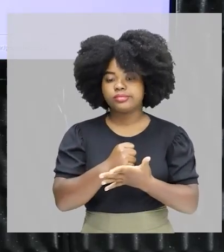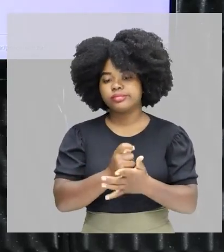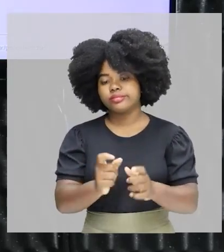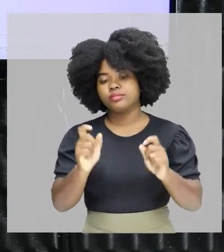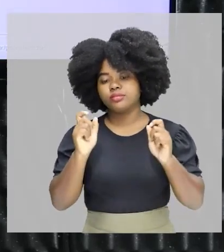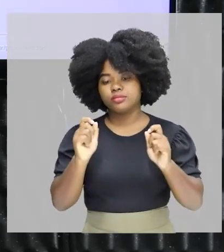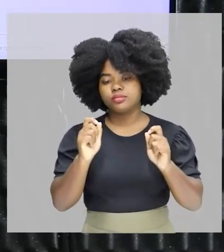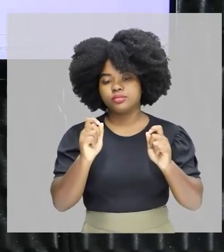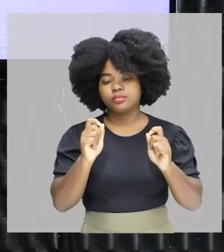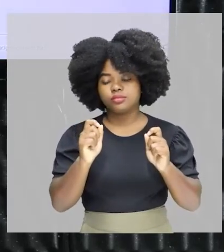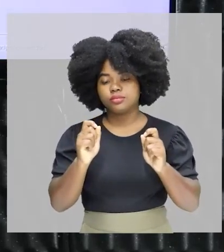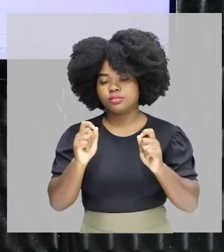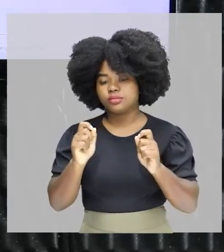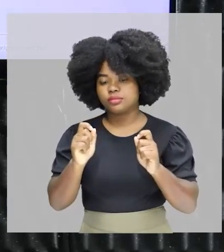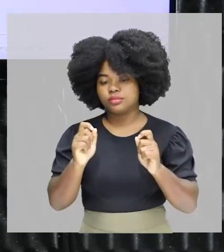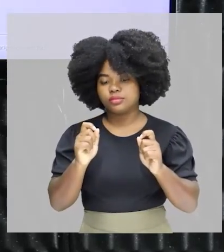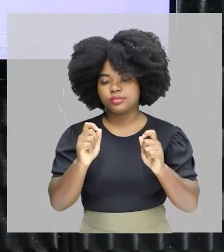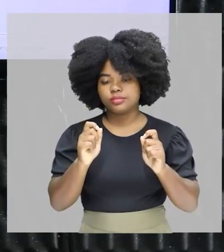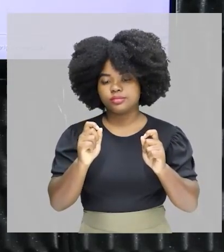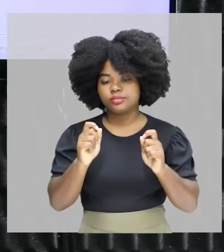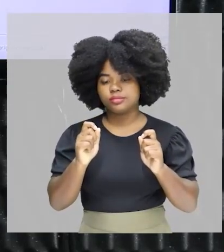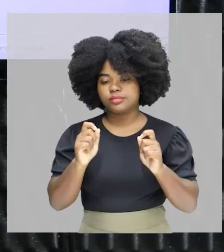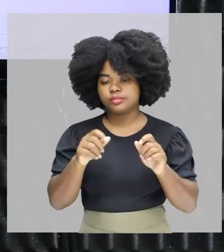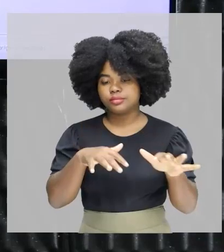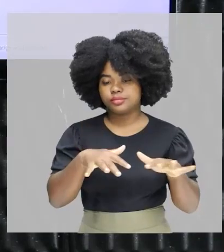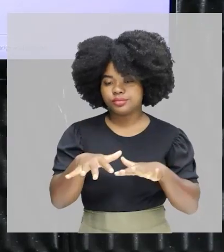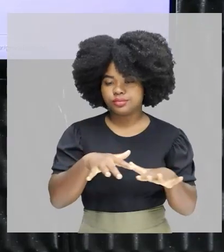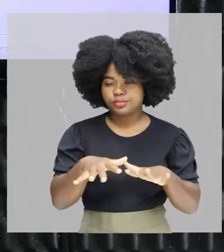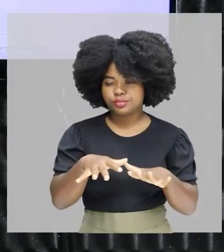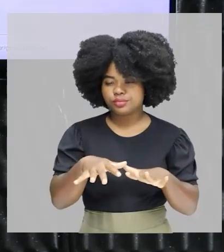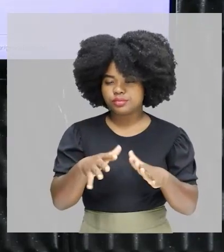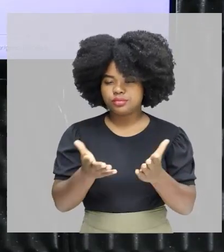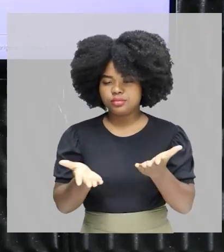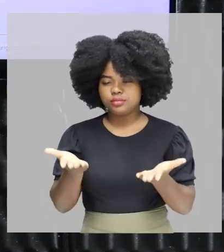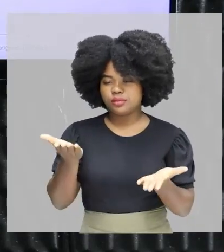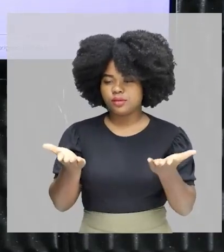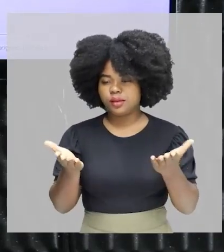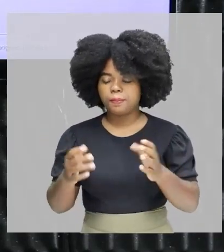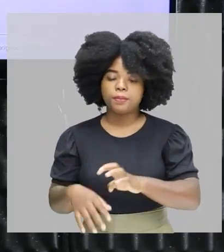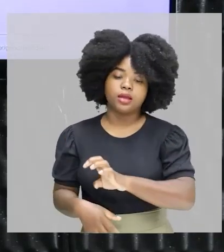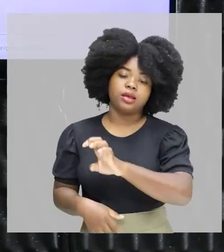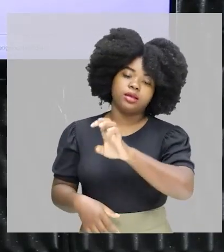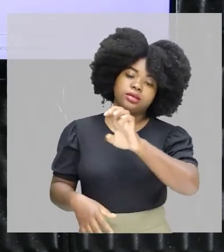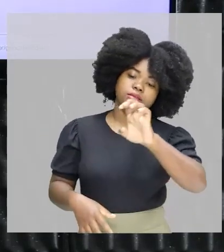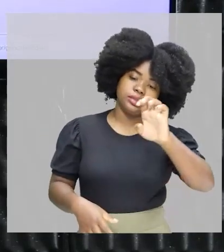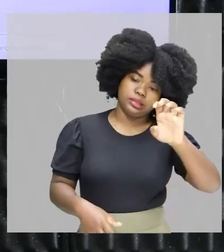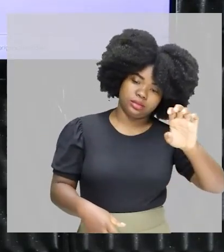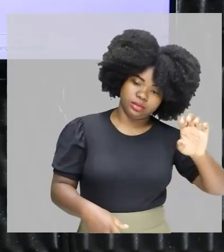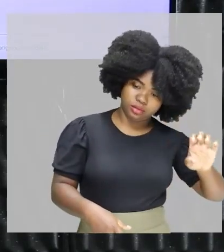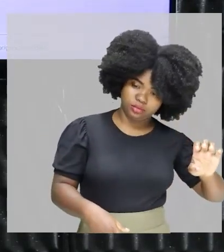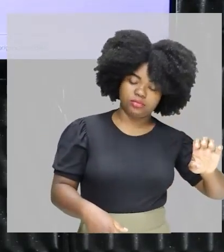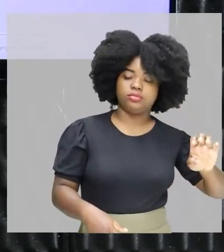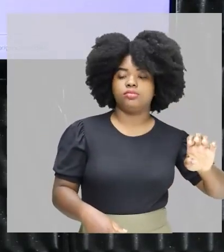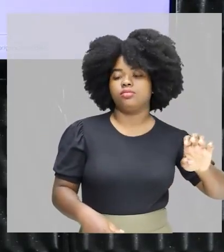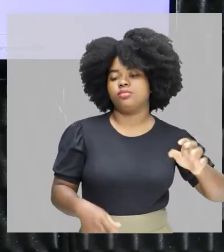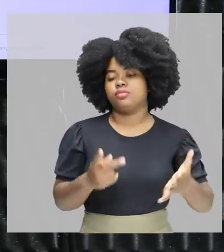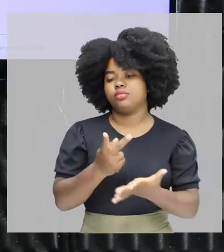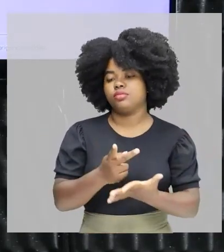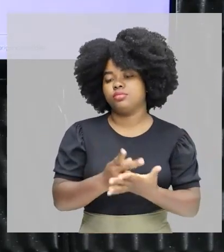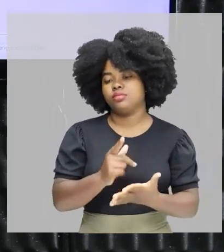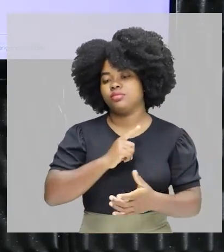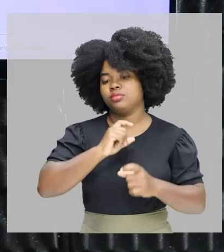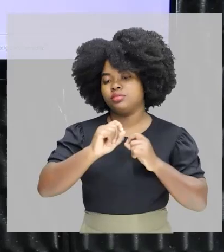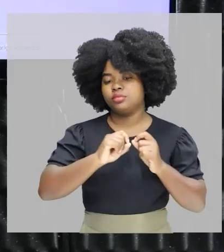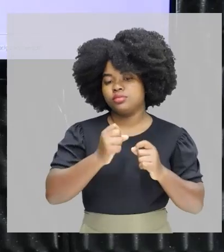obrigatoriamente vai empurrar, vai deslocar o equilíbrio para a esquerda, de forma que a gente sempre tenha